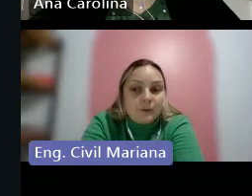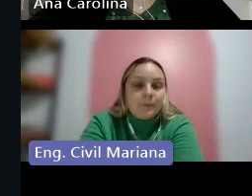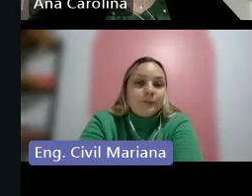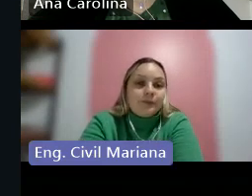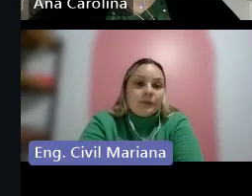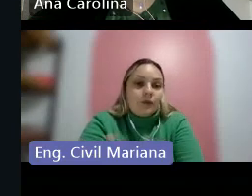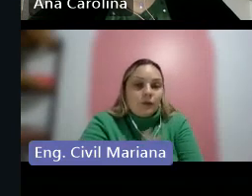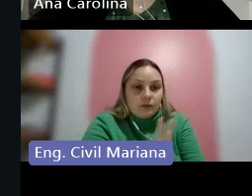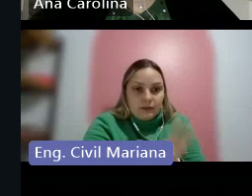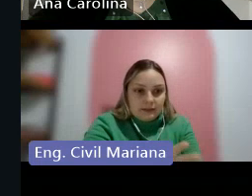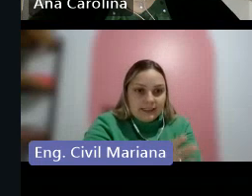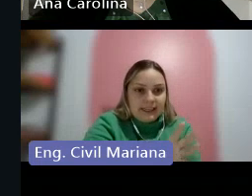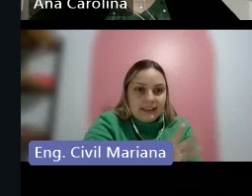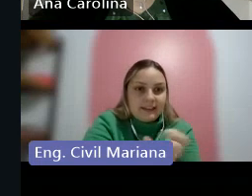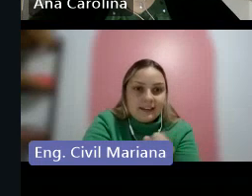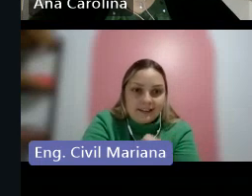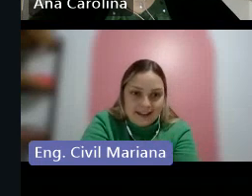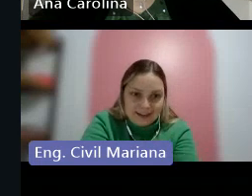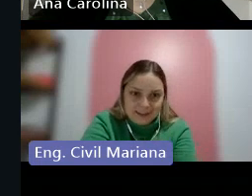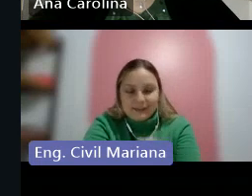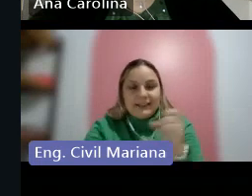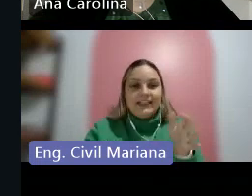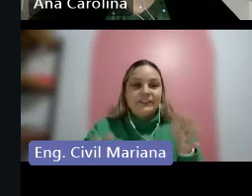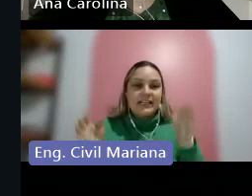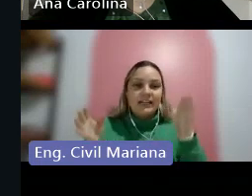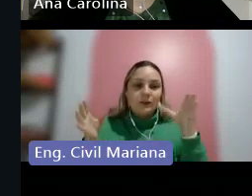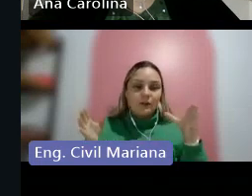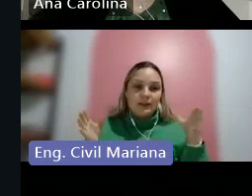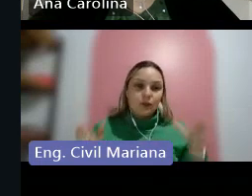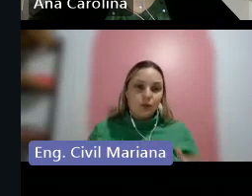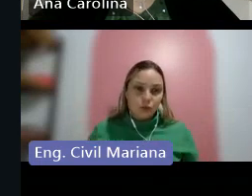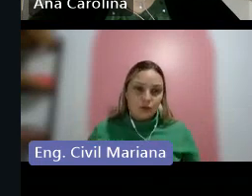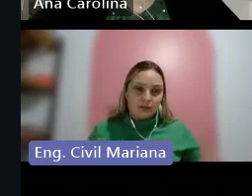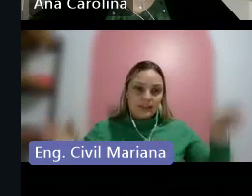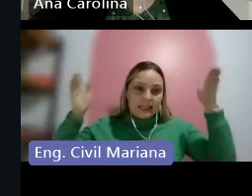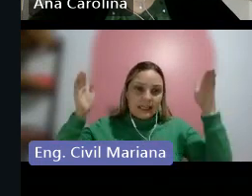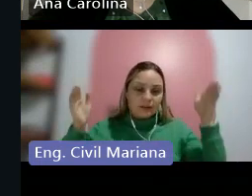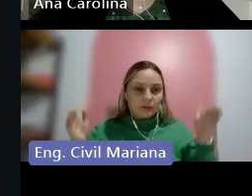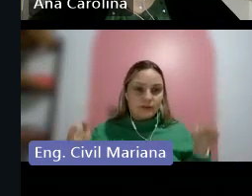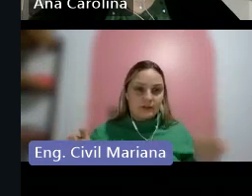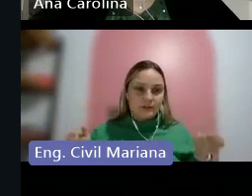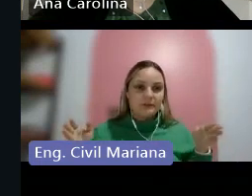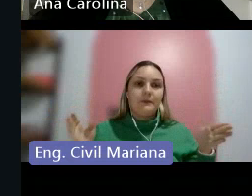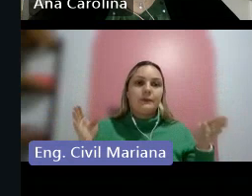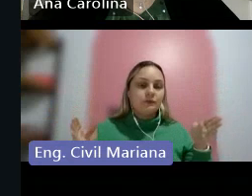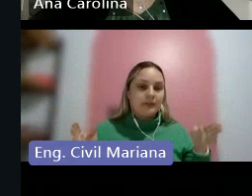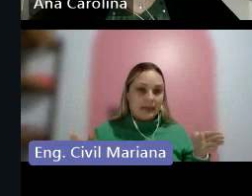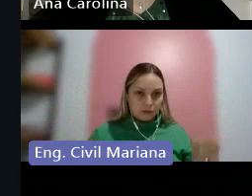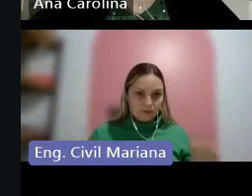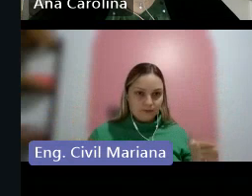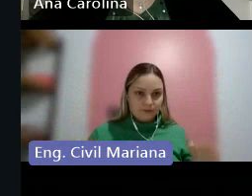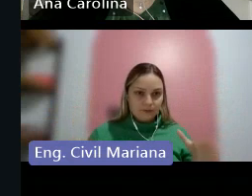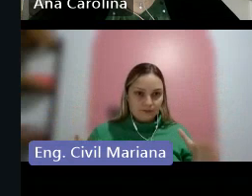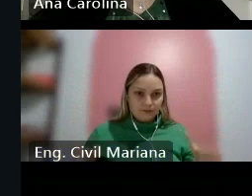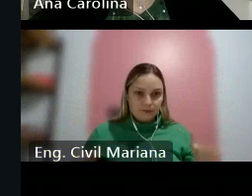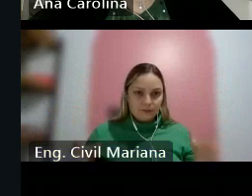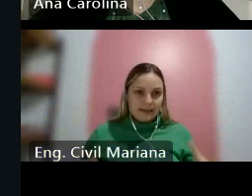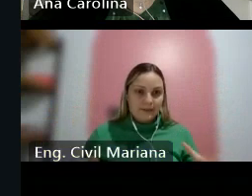eles fizeram o seguinte caso. Eles fizeram a estrutura, o esqueleto da construção de